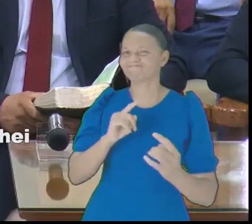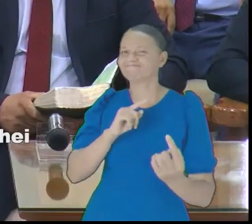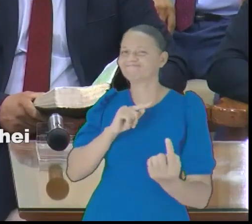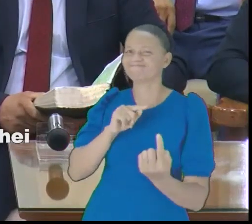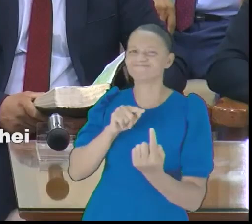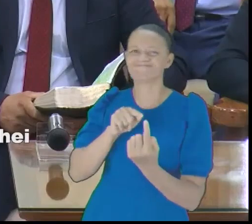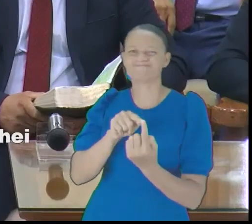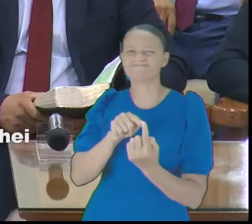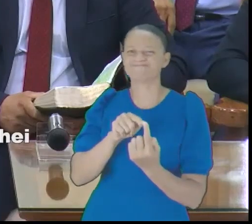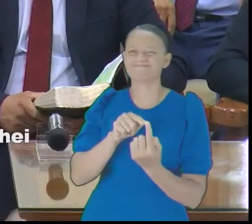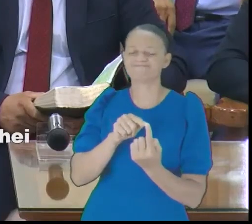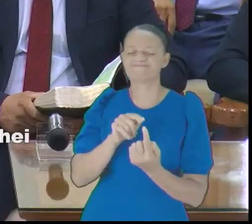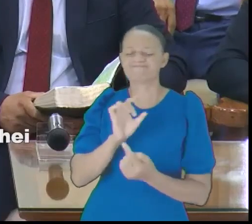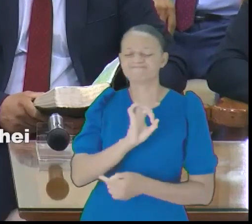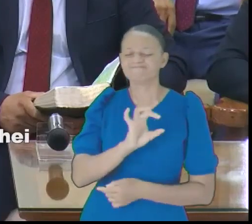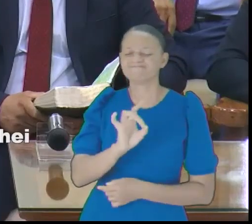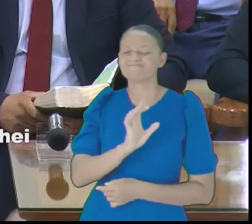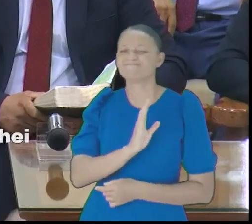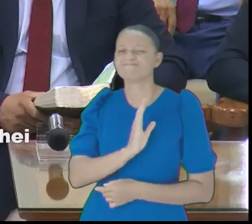Aleluia.